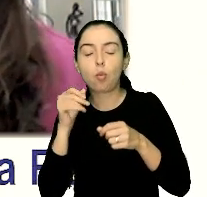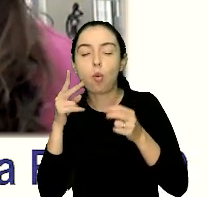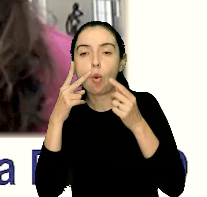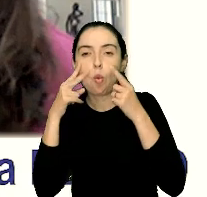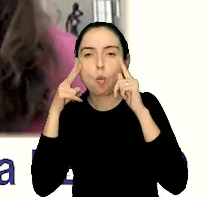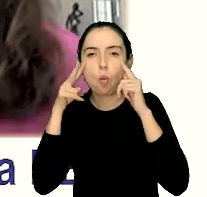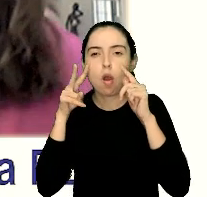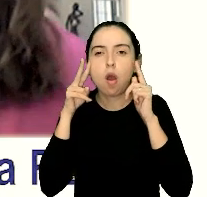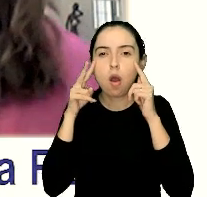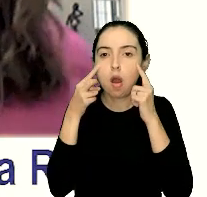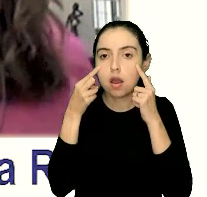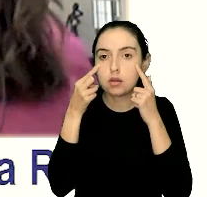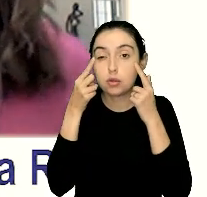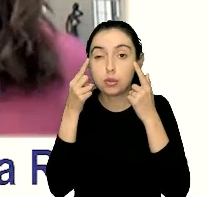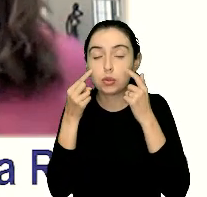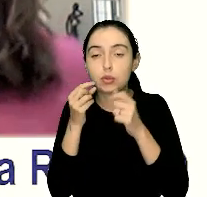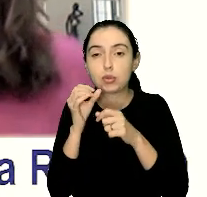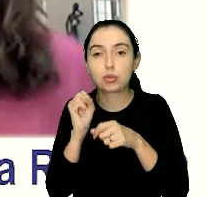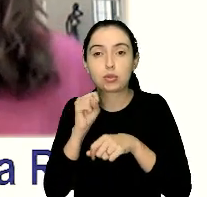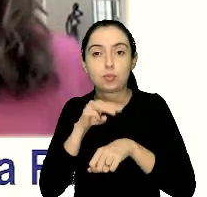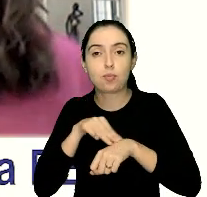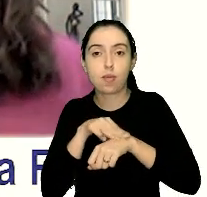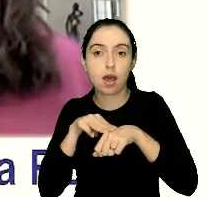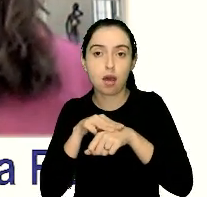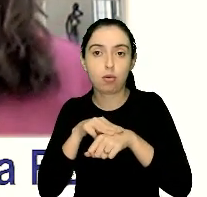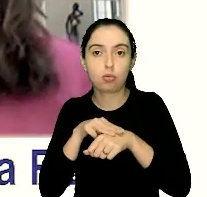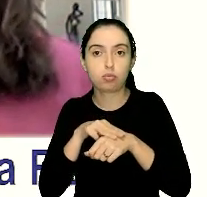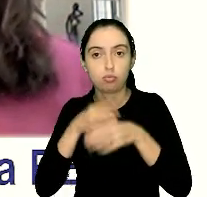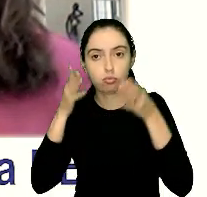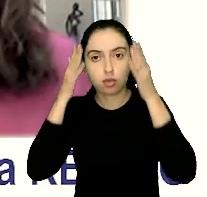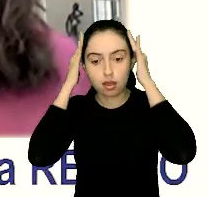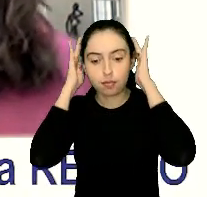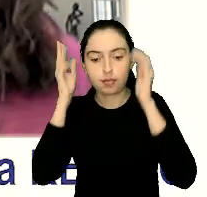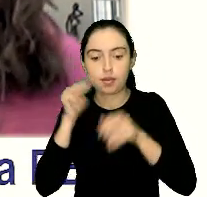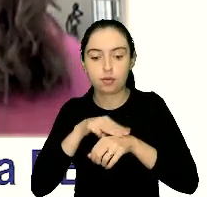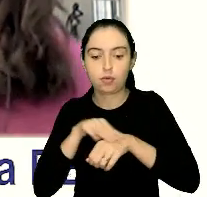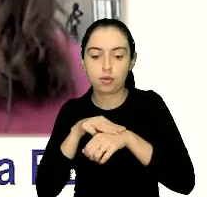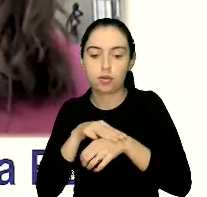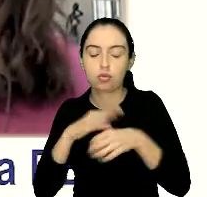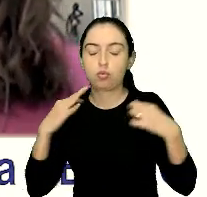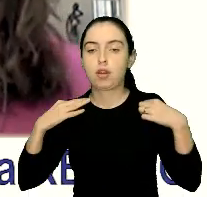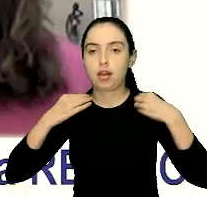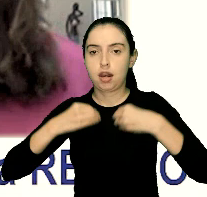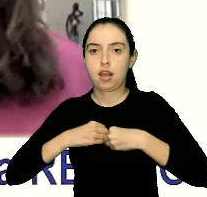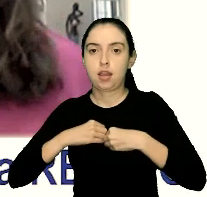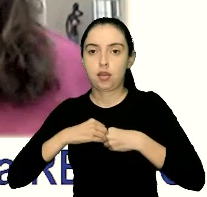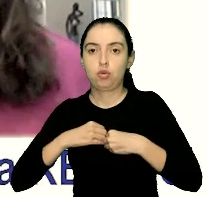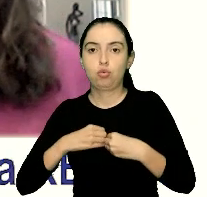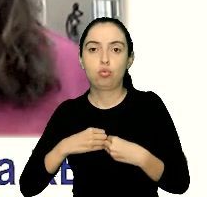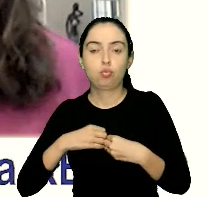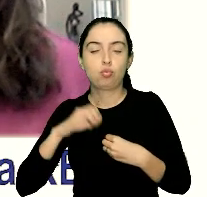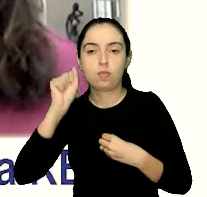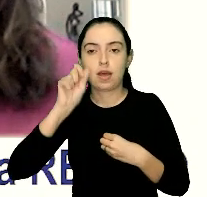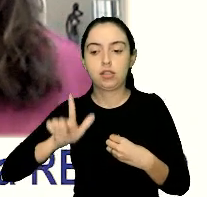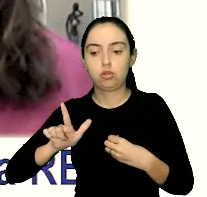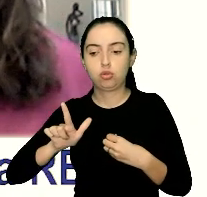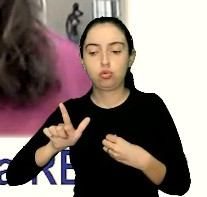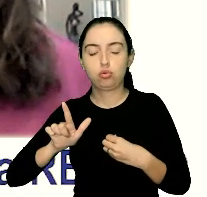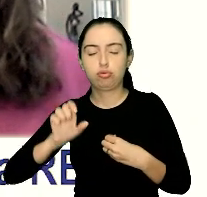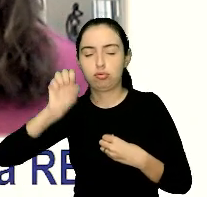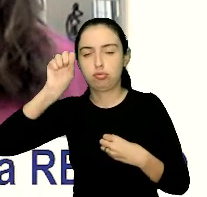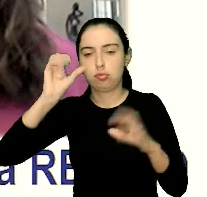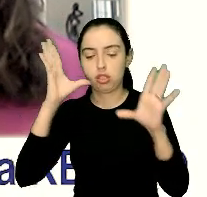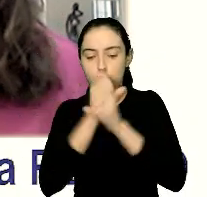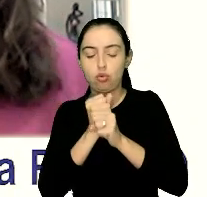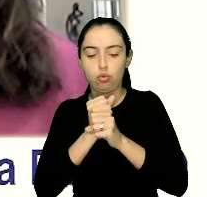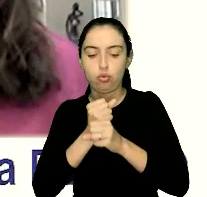terno marinho, azul marinho escuro, camisa azul clara e também uma gravata azul marinho escura, com listas